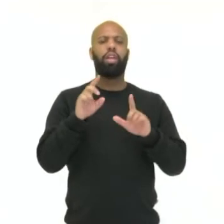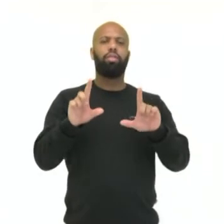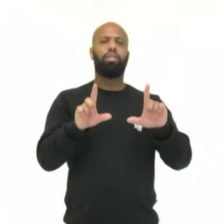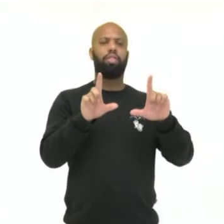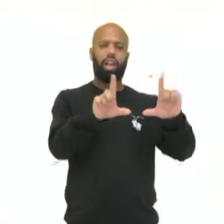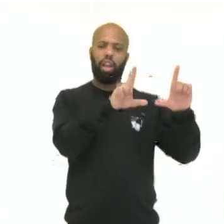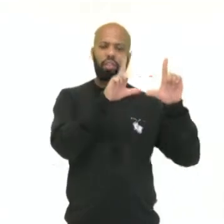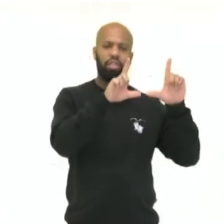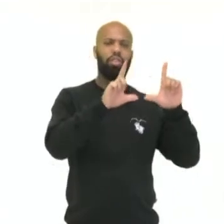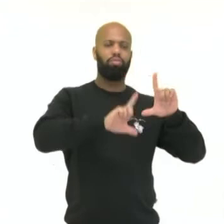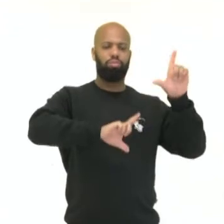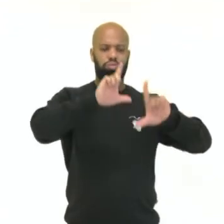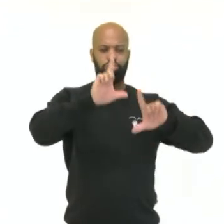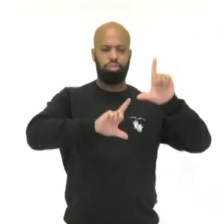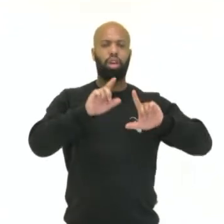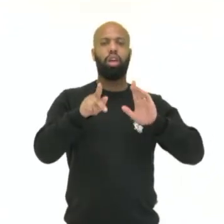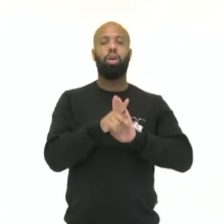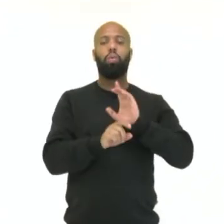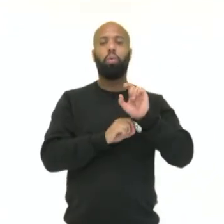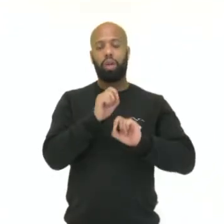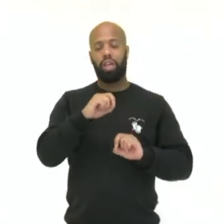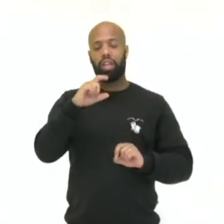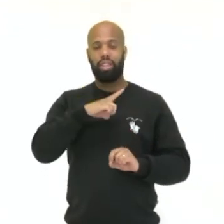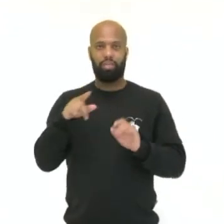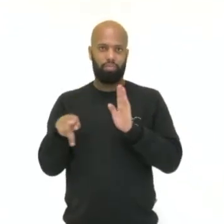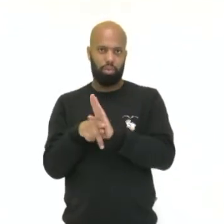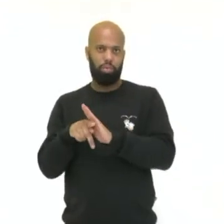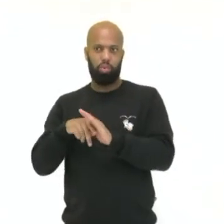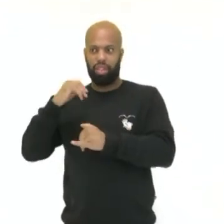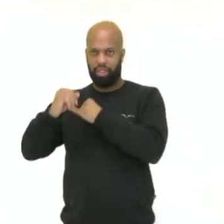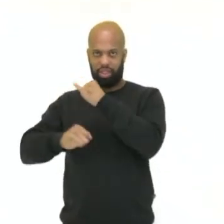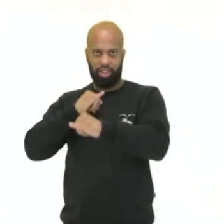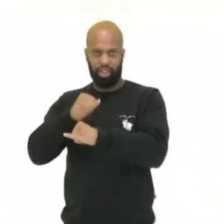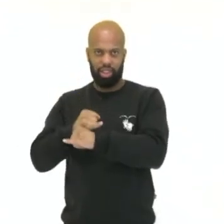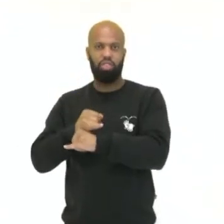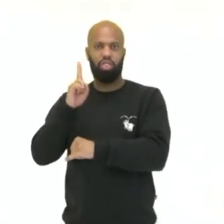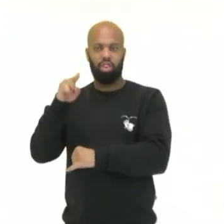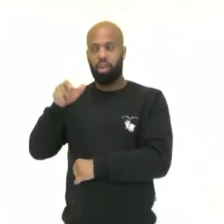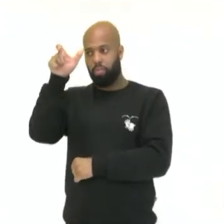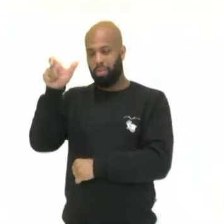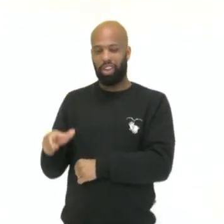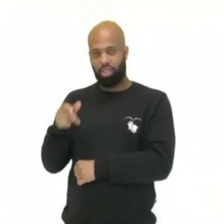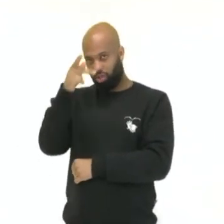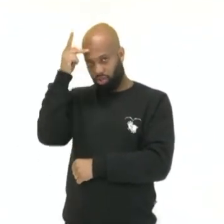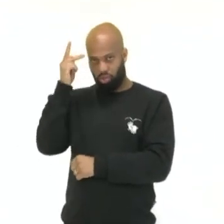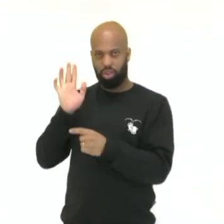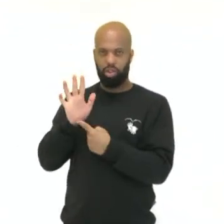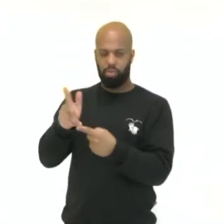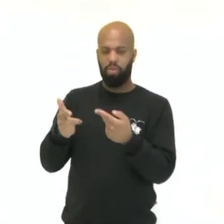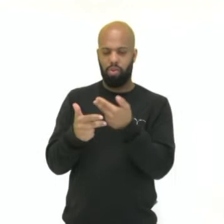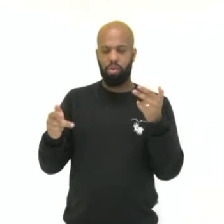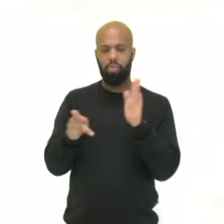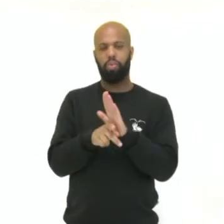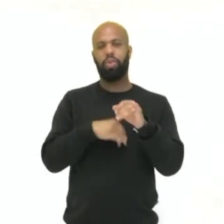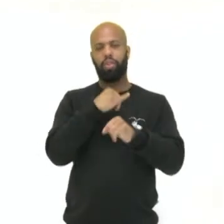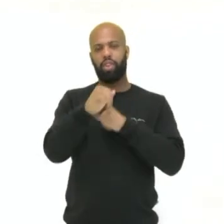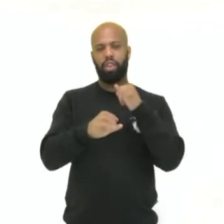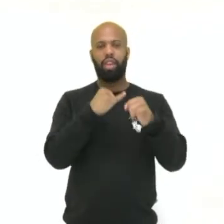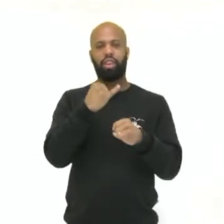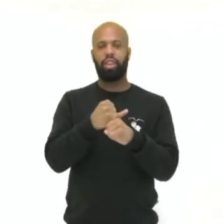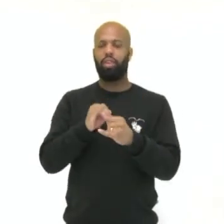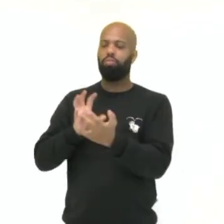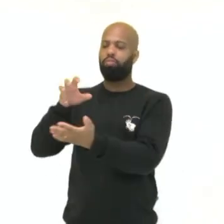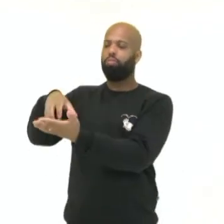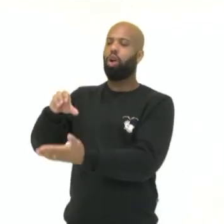desses chamados youtubers mirins, é um ponto de discórdia entre as empresas de advogados e poder público. De um lado estão uma ONG e um órgão de